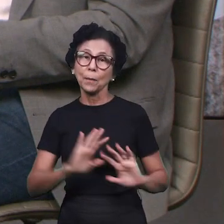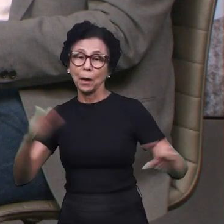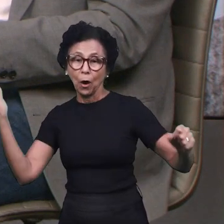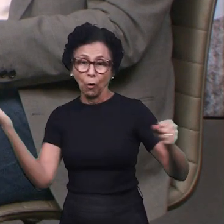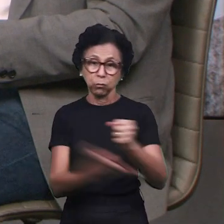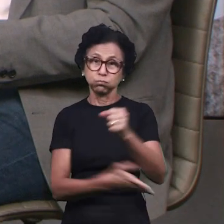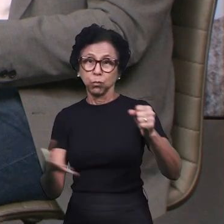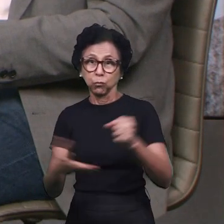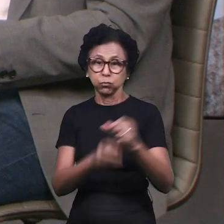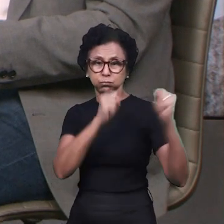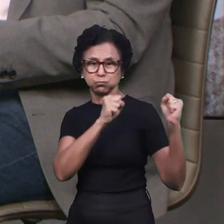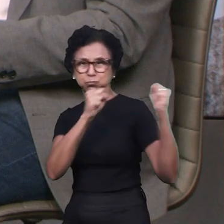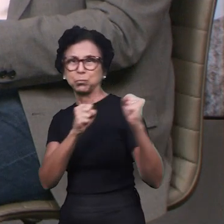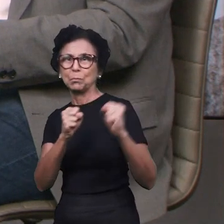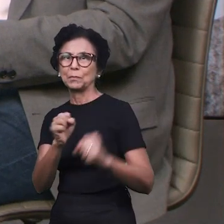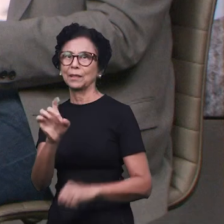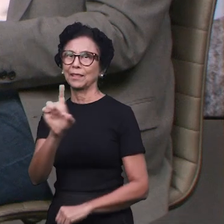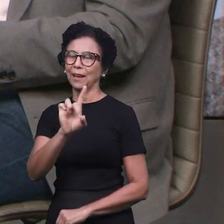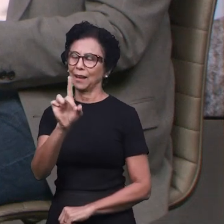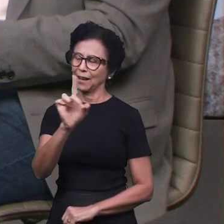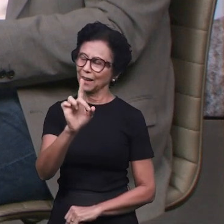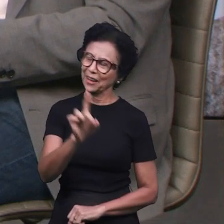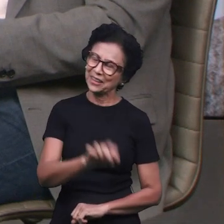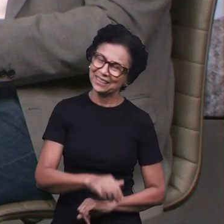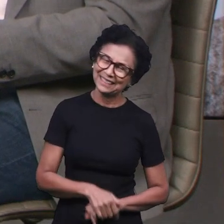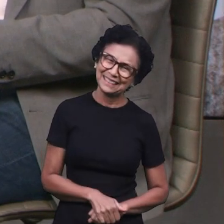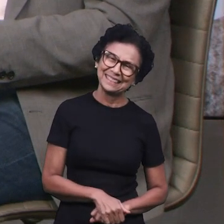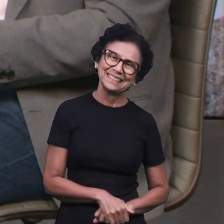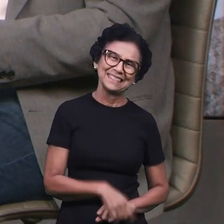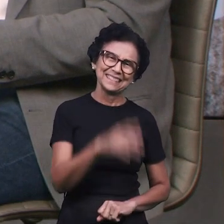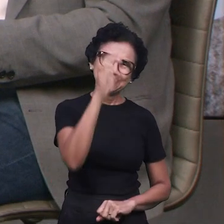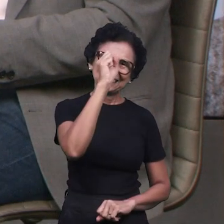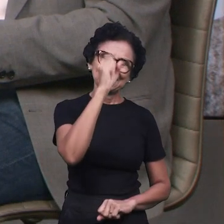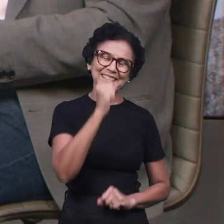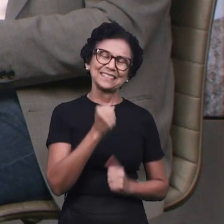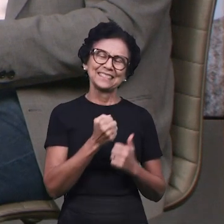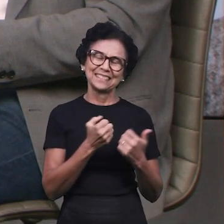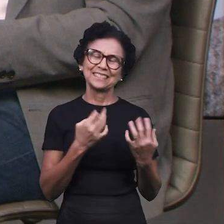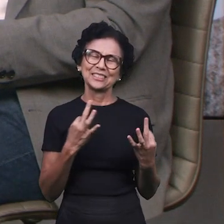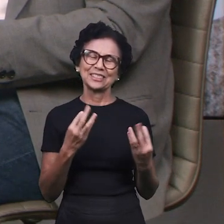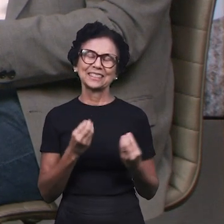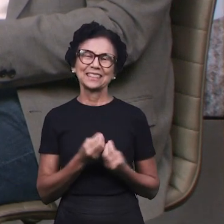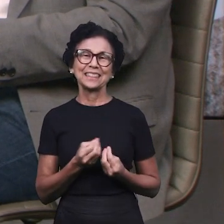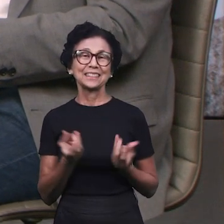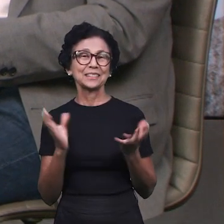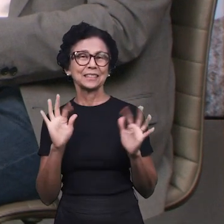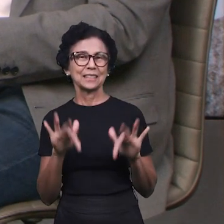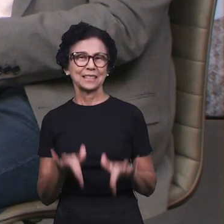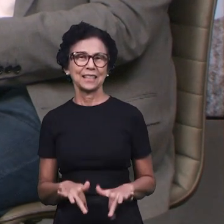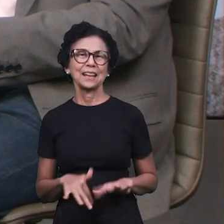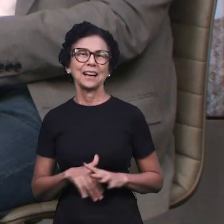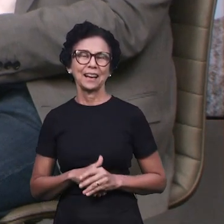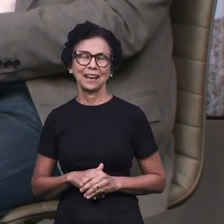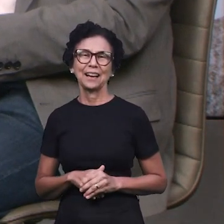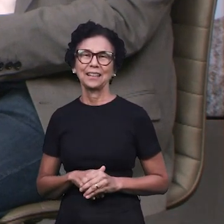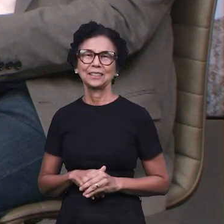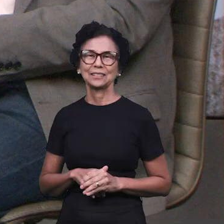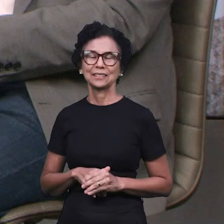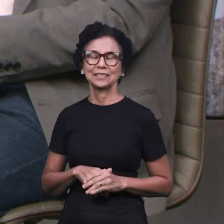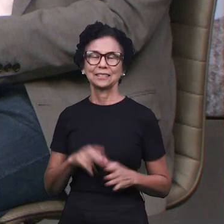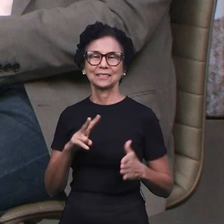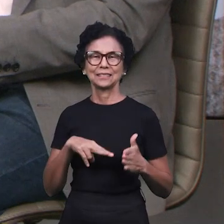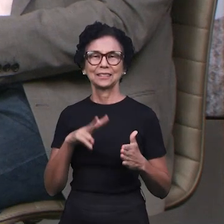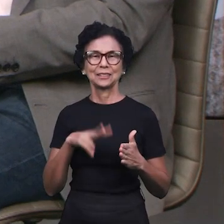carregar tudo, não. Nós vamos aprendendo em todas as coisas, né, pastor? Então, queridos, vamos encerrando a nossa leitura